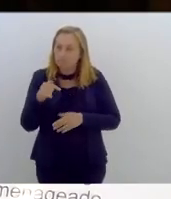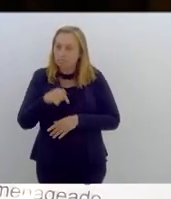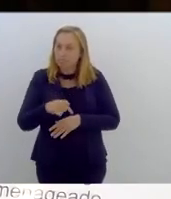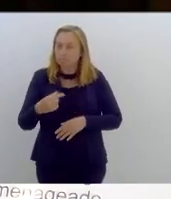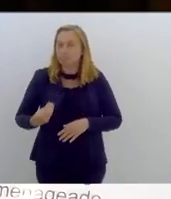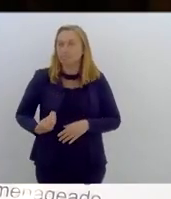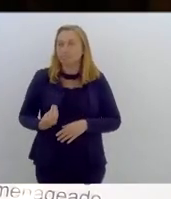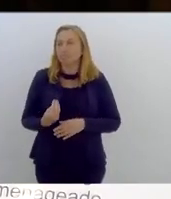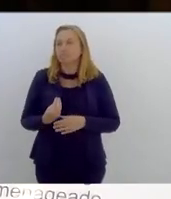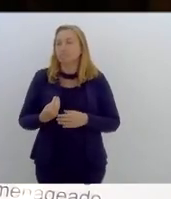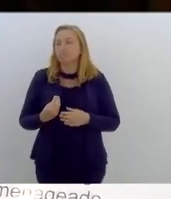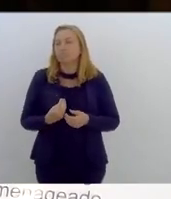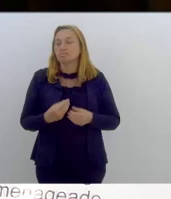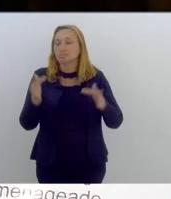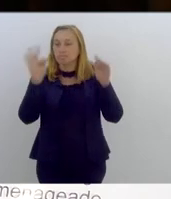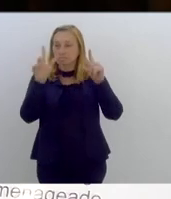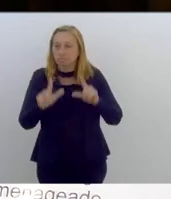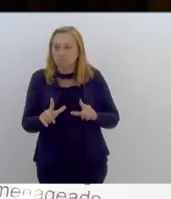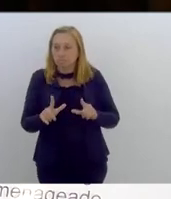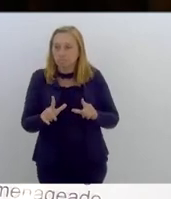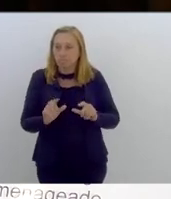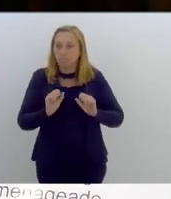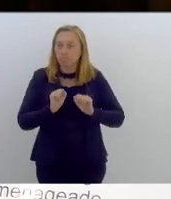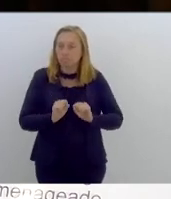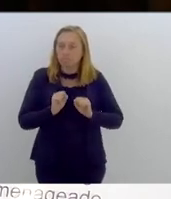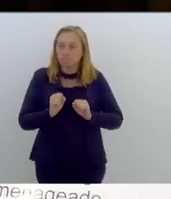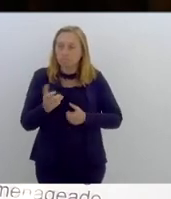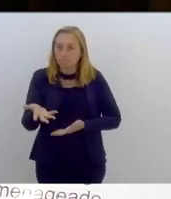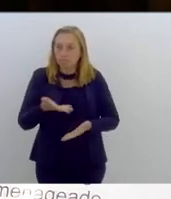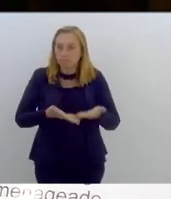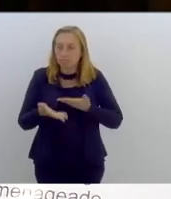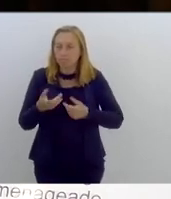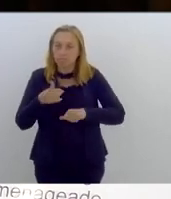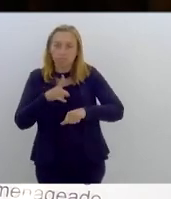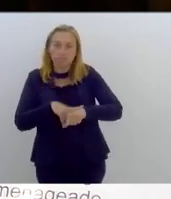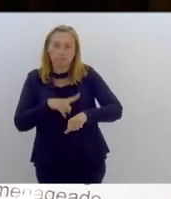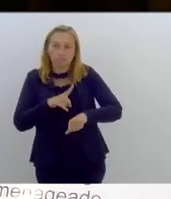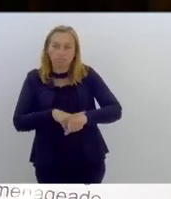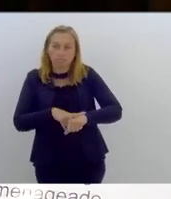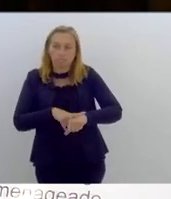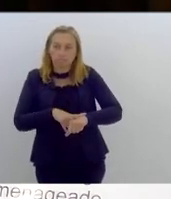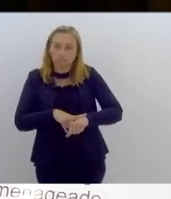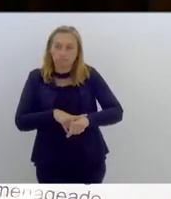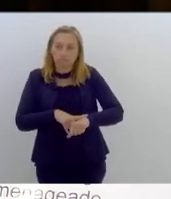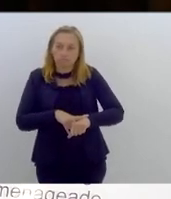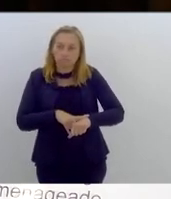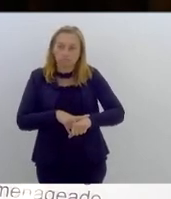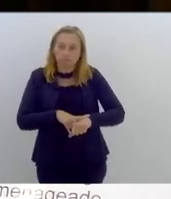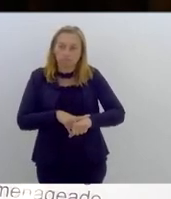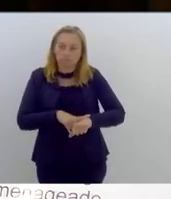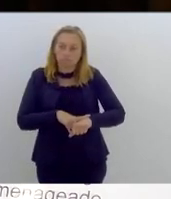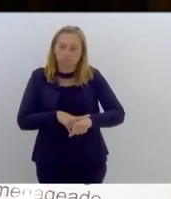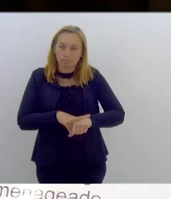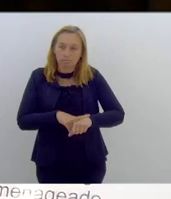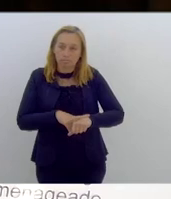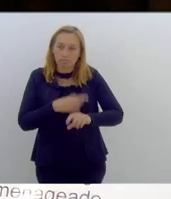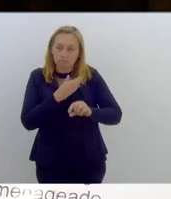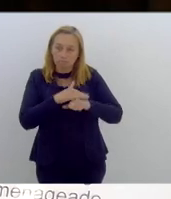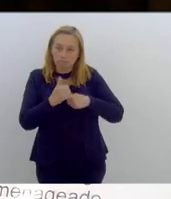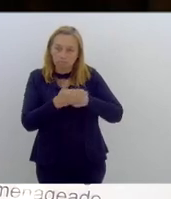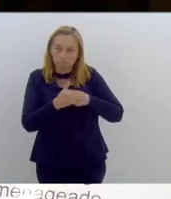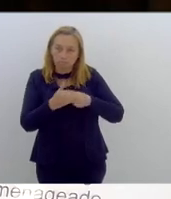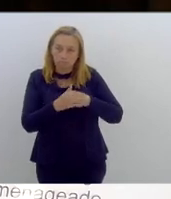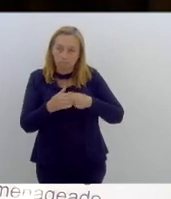estão, estão felizes de poder participar desse momento e atribuir ao Rodrigo esse carinho